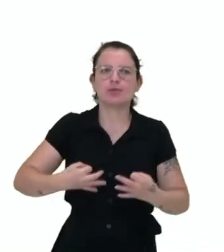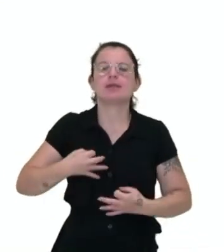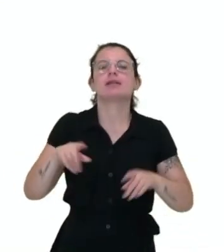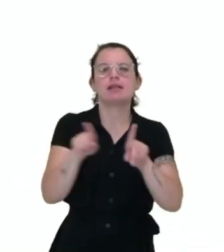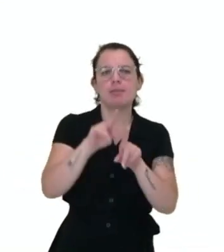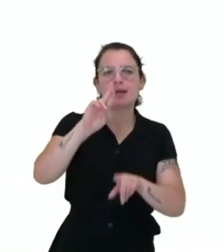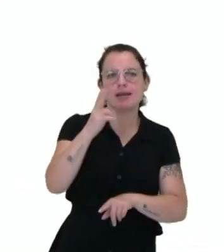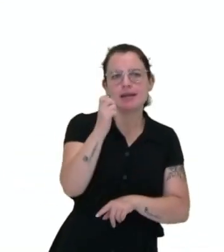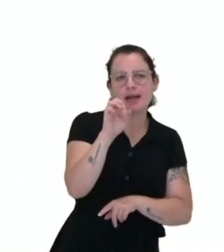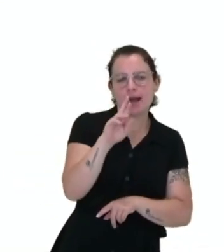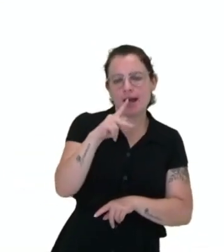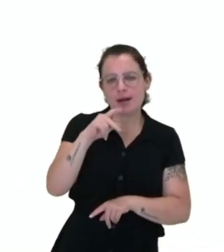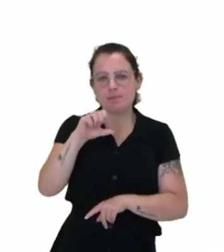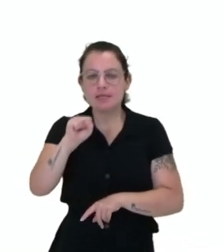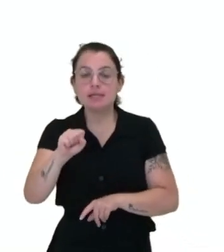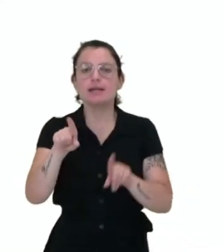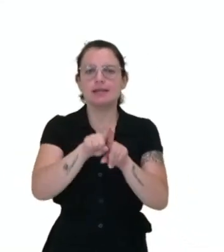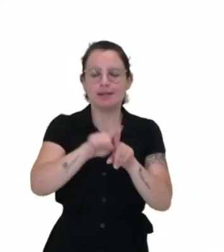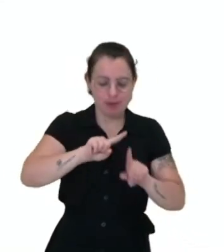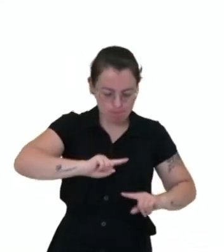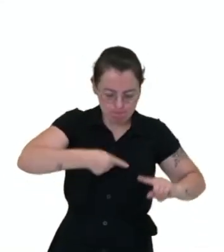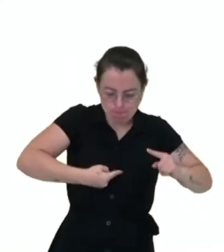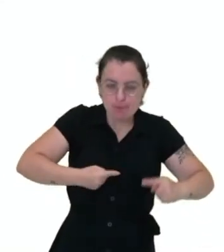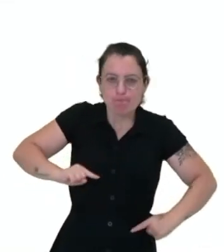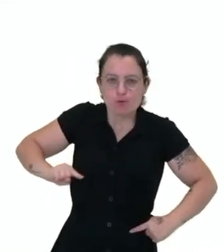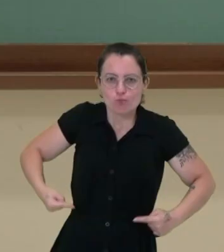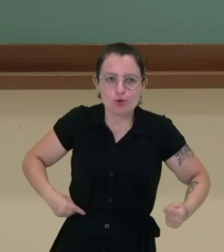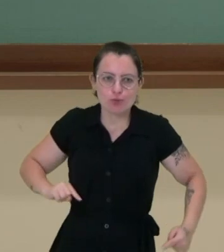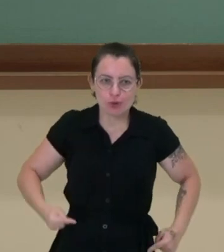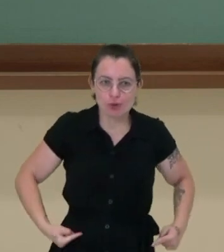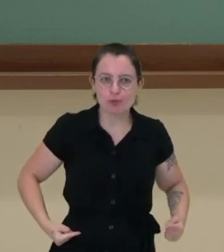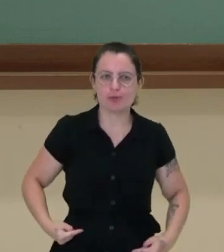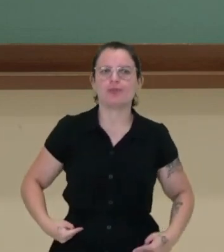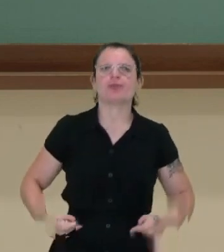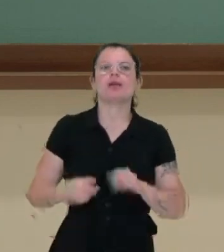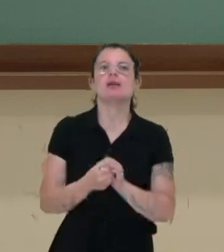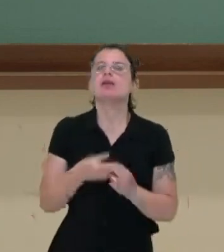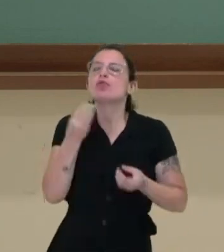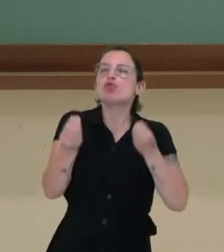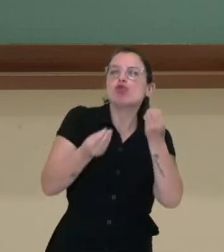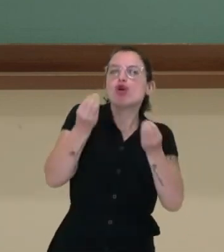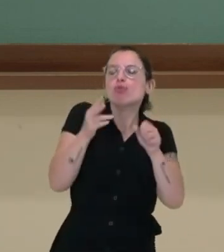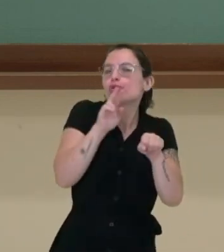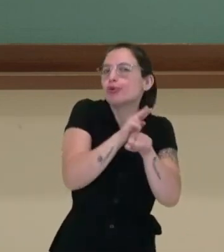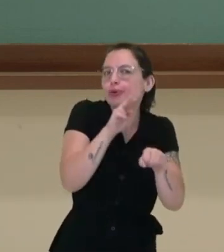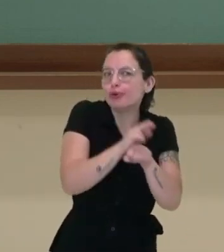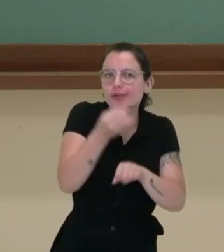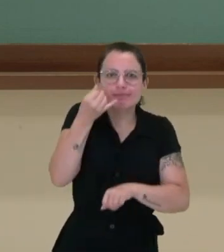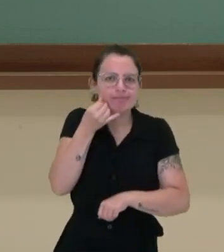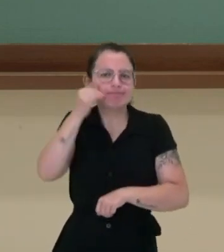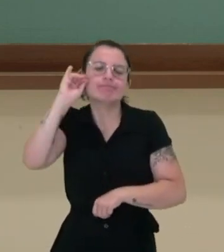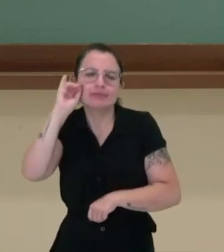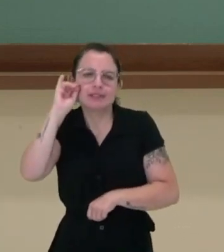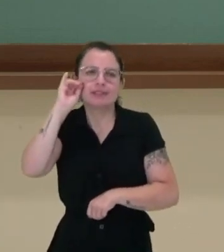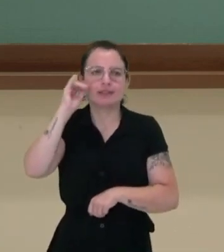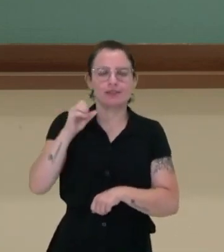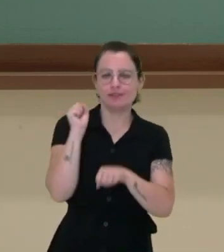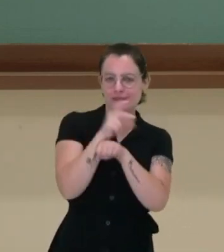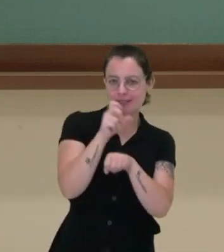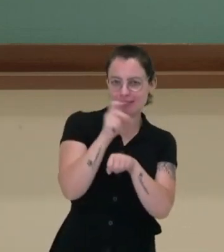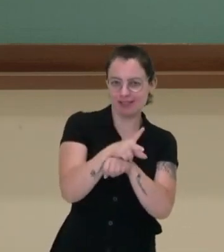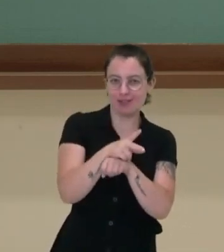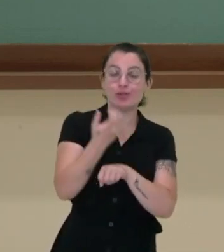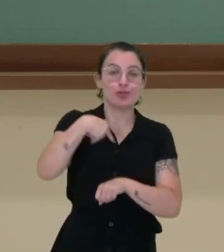herpes zoster. Cuidados para prevenção de viroses.